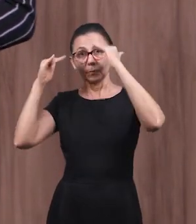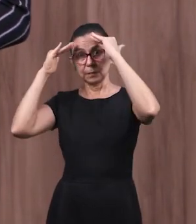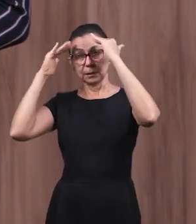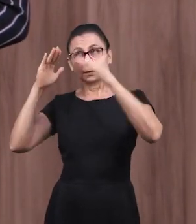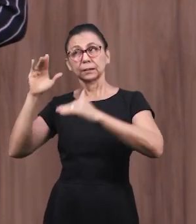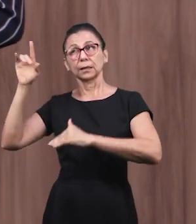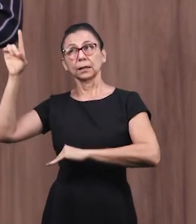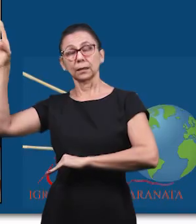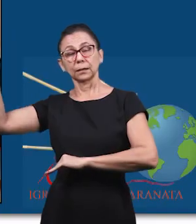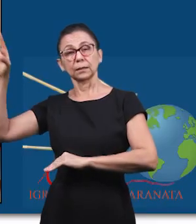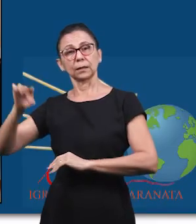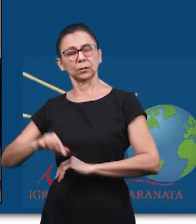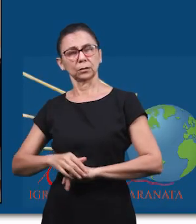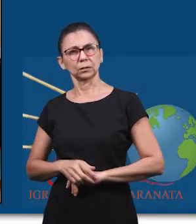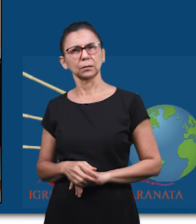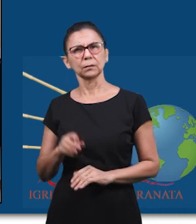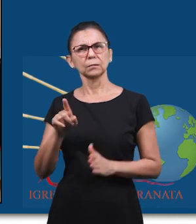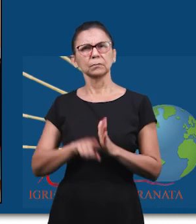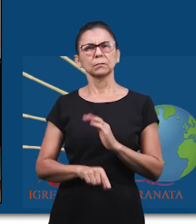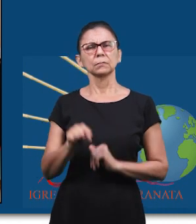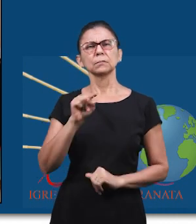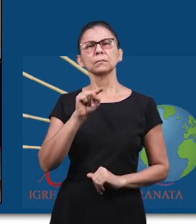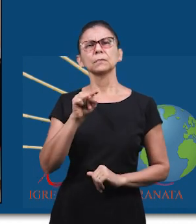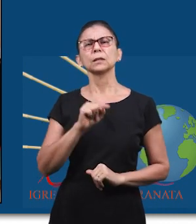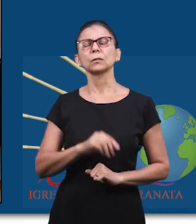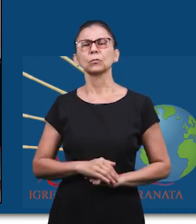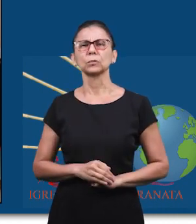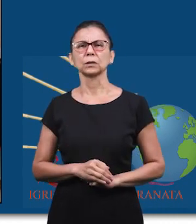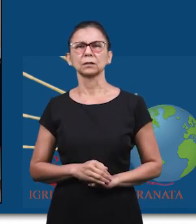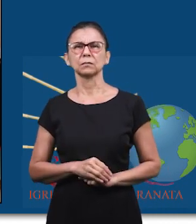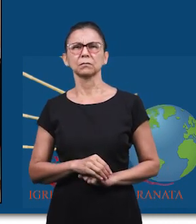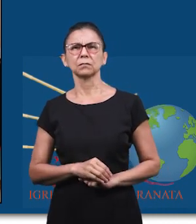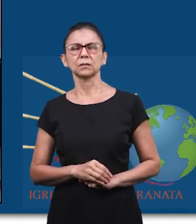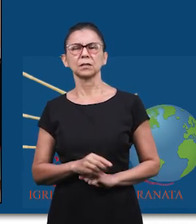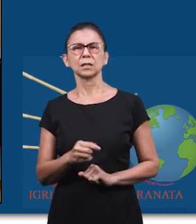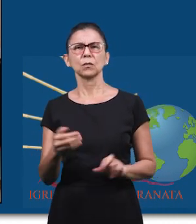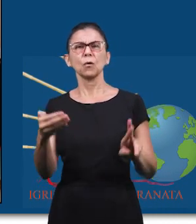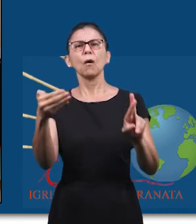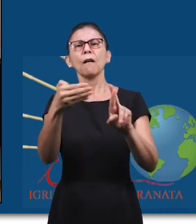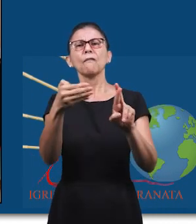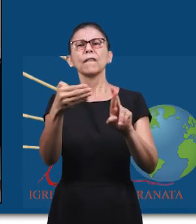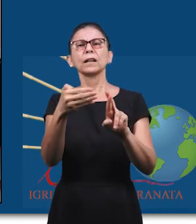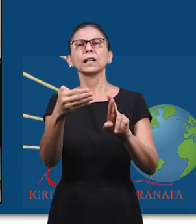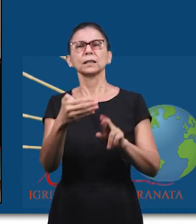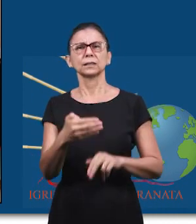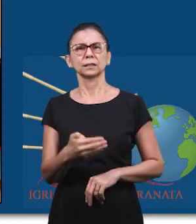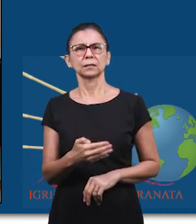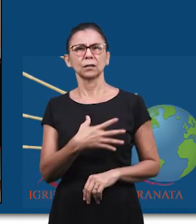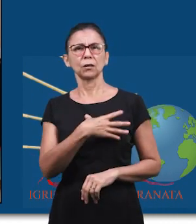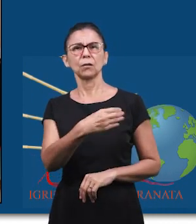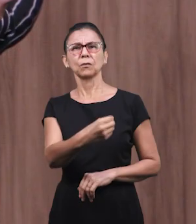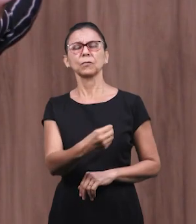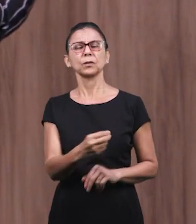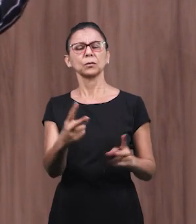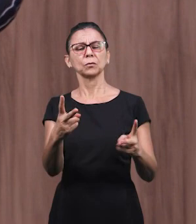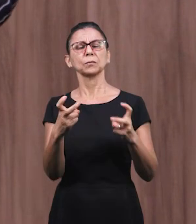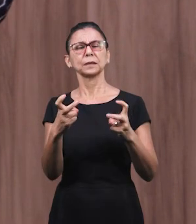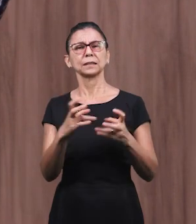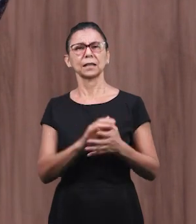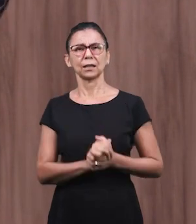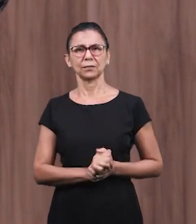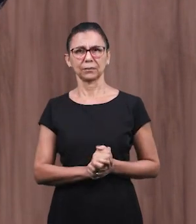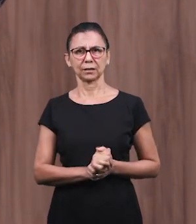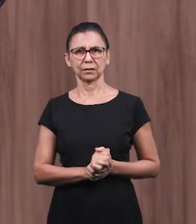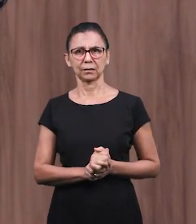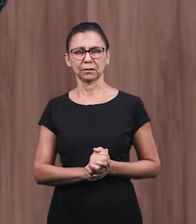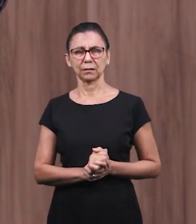Afinal, qual tem sido a principal referência de vida para os nossos filhos? O que está em questão não é